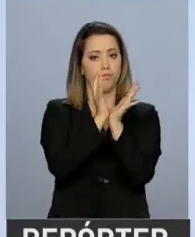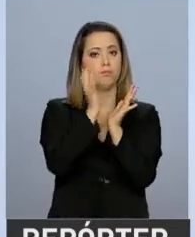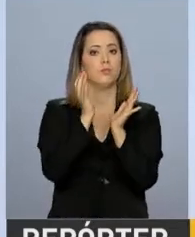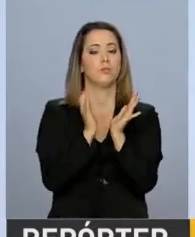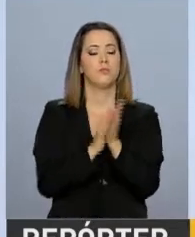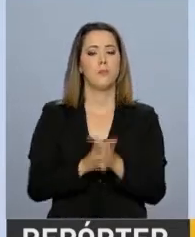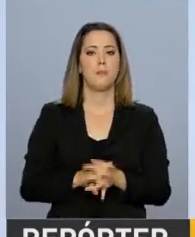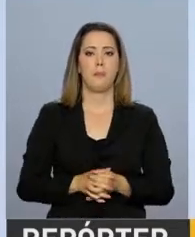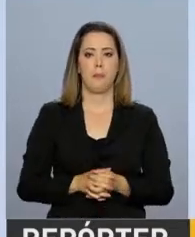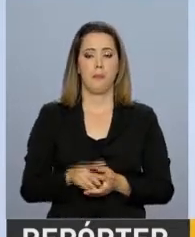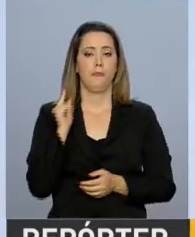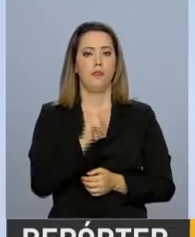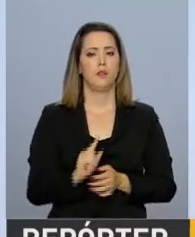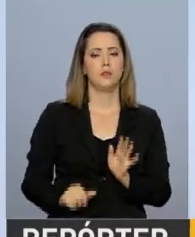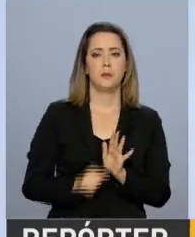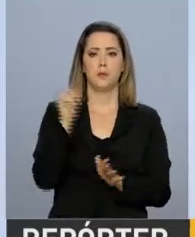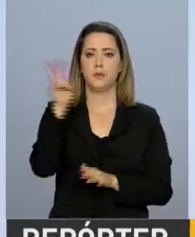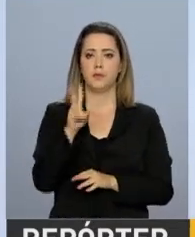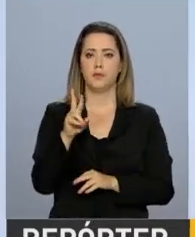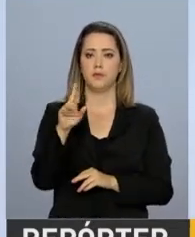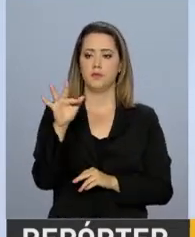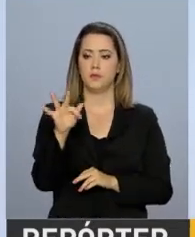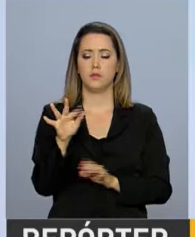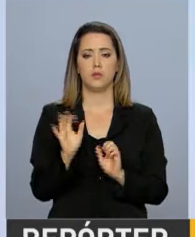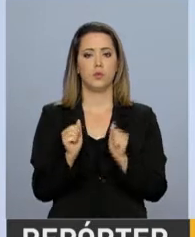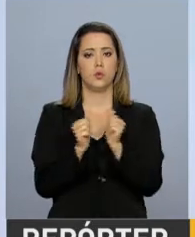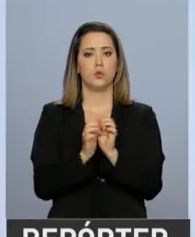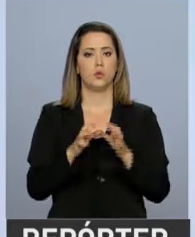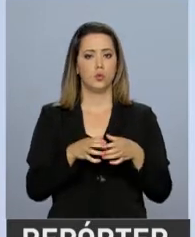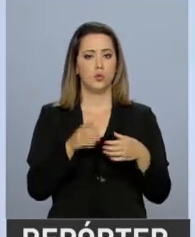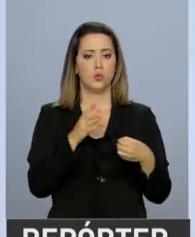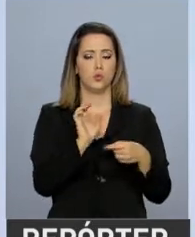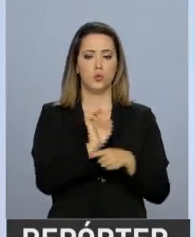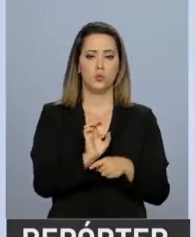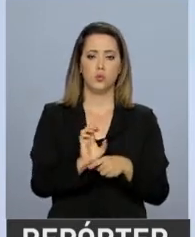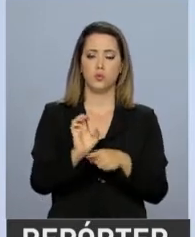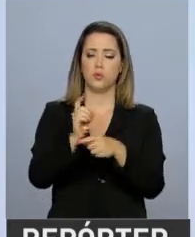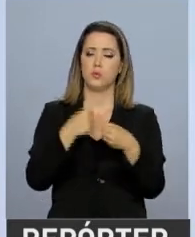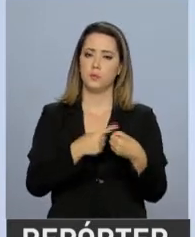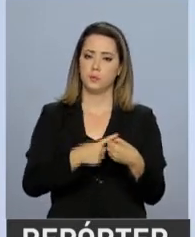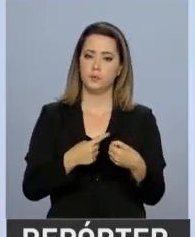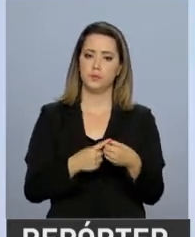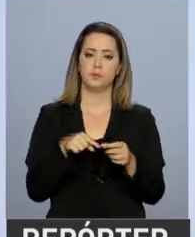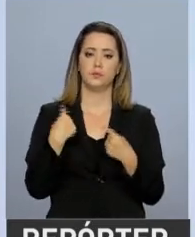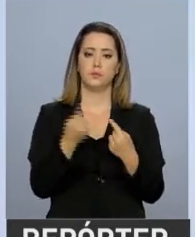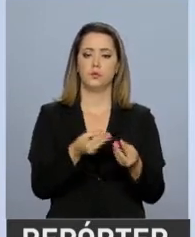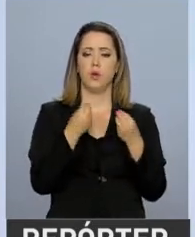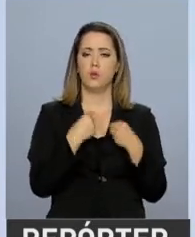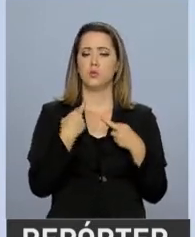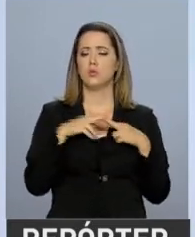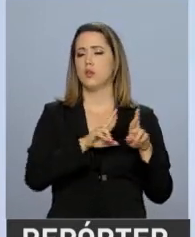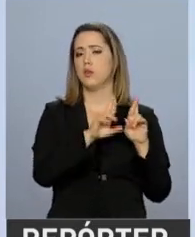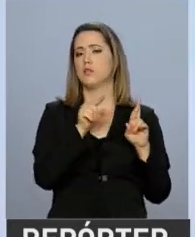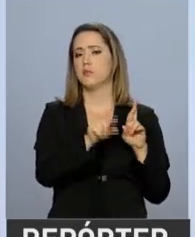da receita federal do brasil das secretarias estaduais da fazenda nos dá a esperança